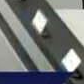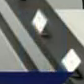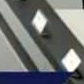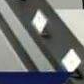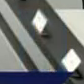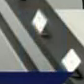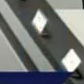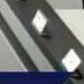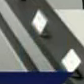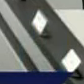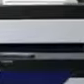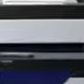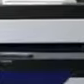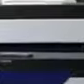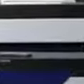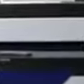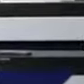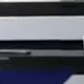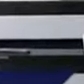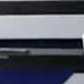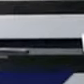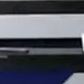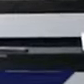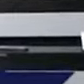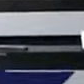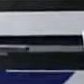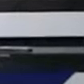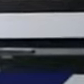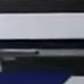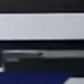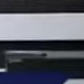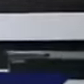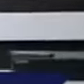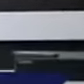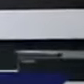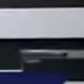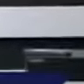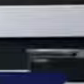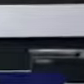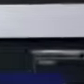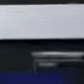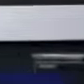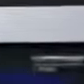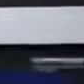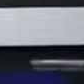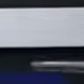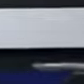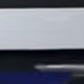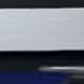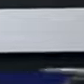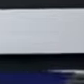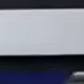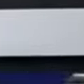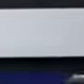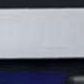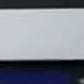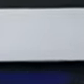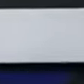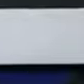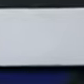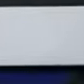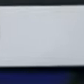Por tudo que tens feito, por tudo